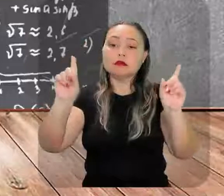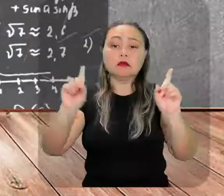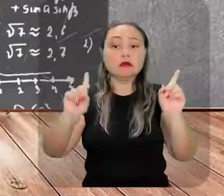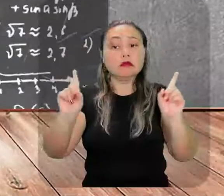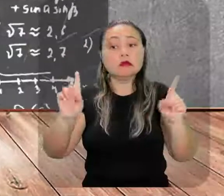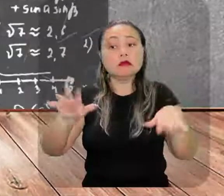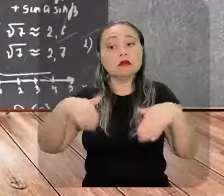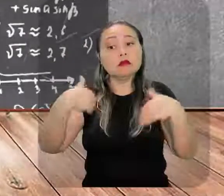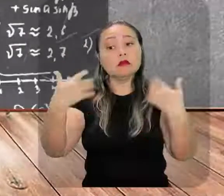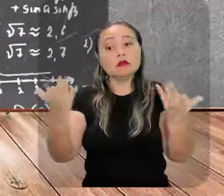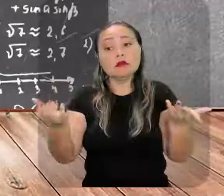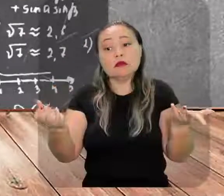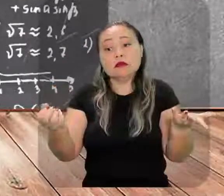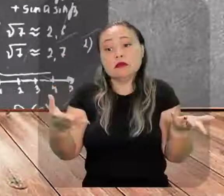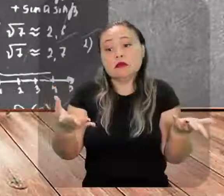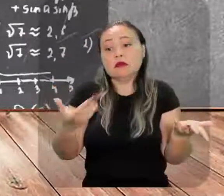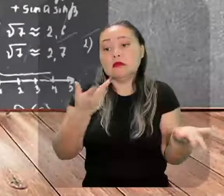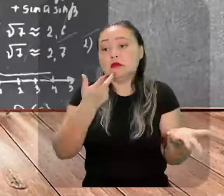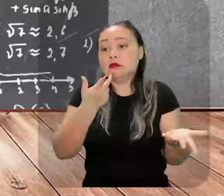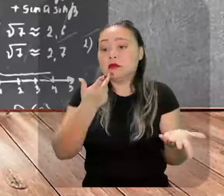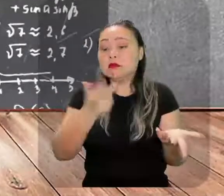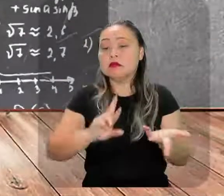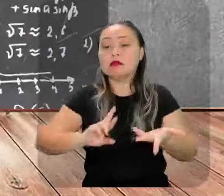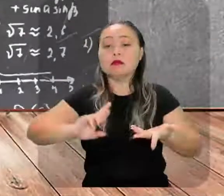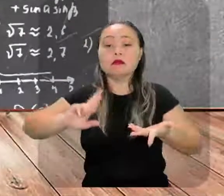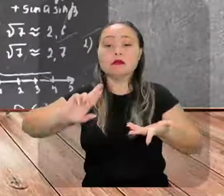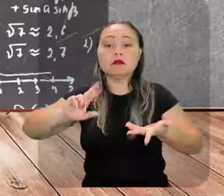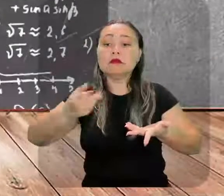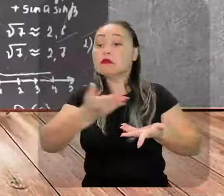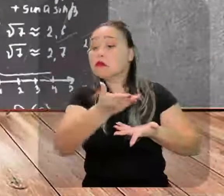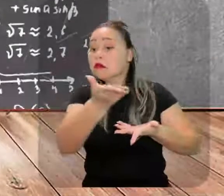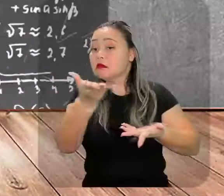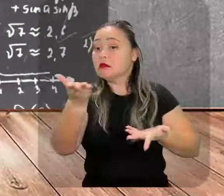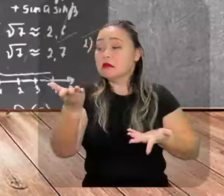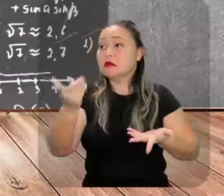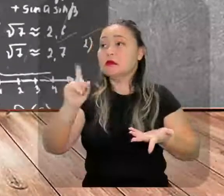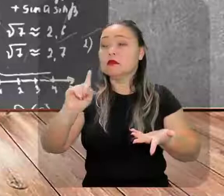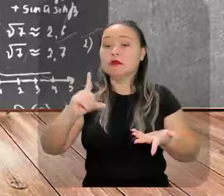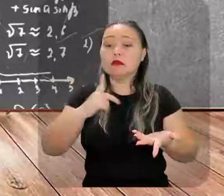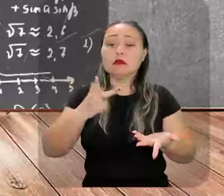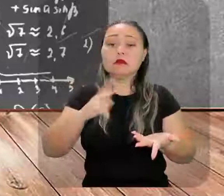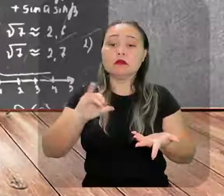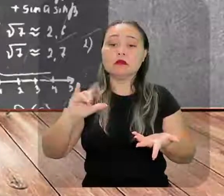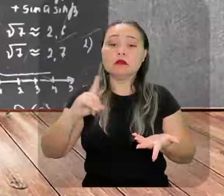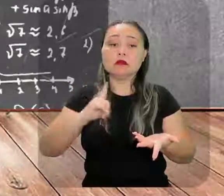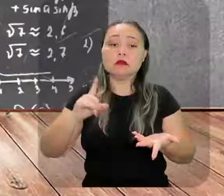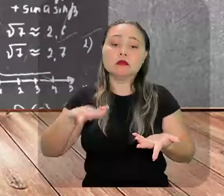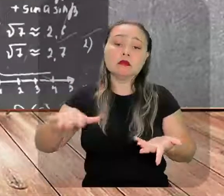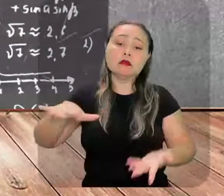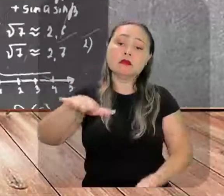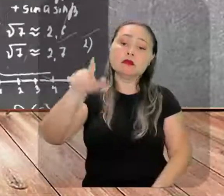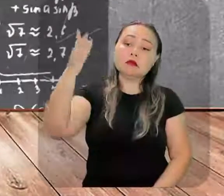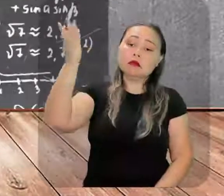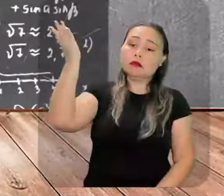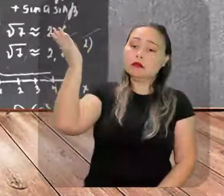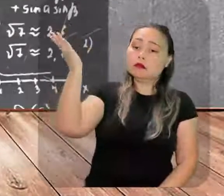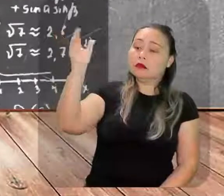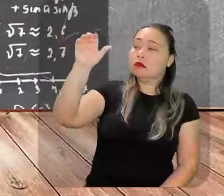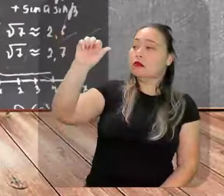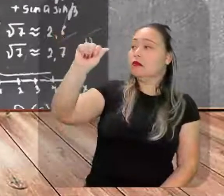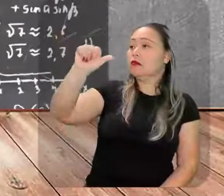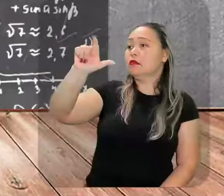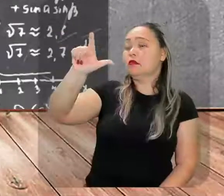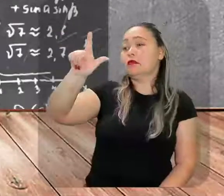né? Mas que a gente vai falar de uma forma um pouco diferenciada para vocês. E a gente vai entrar no mundo da